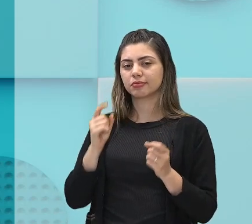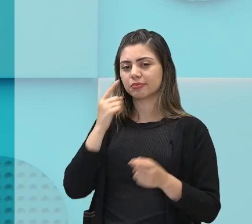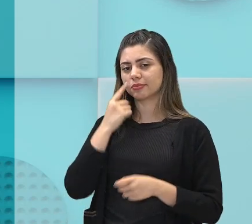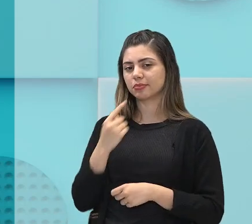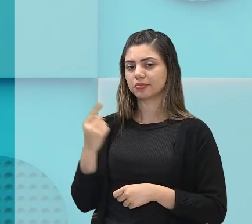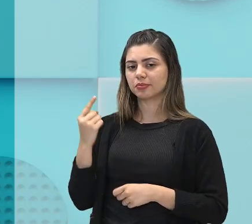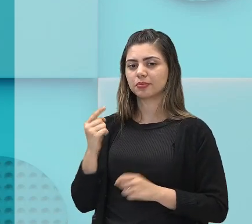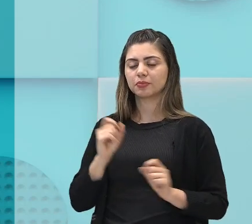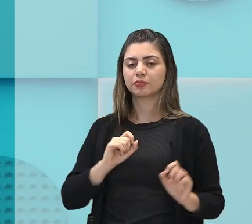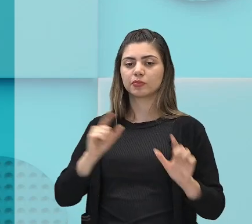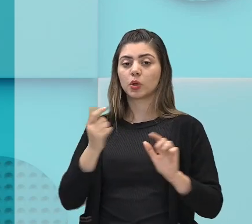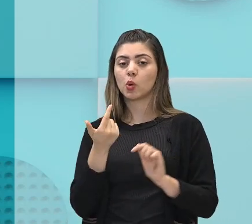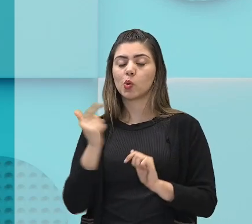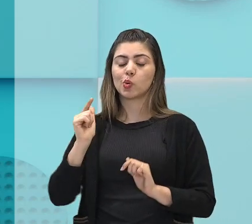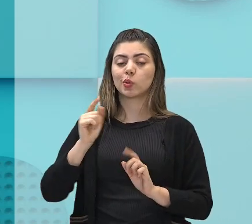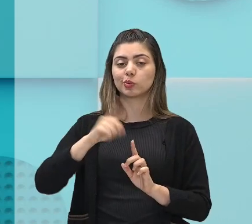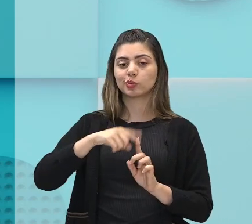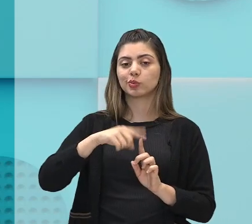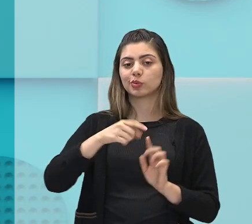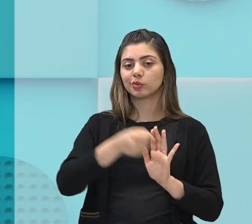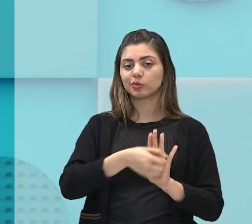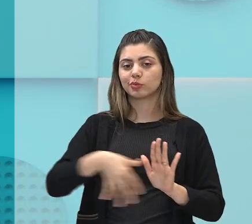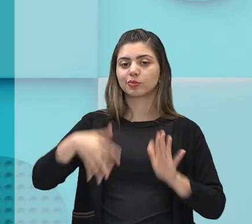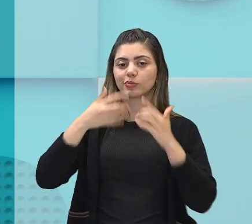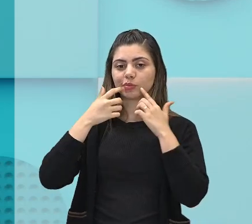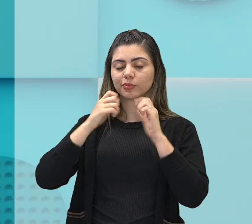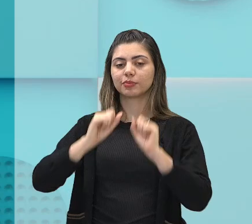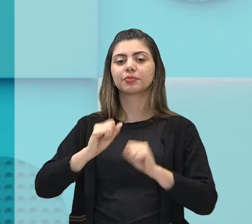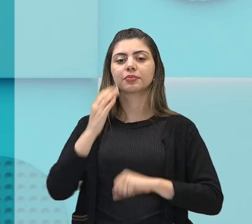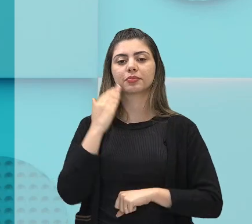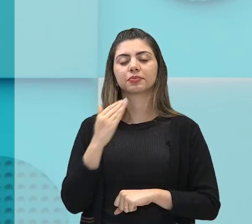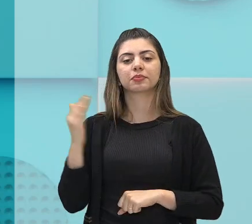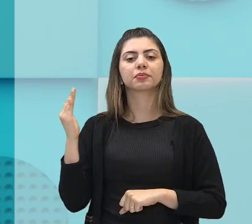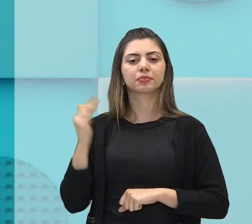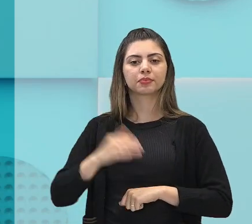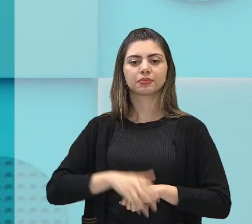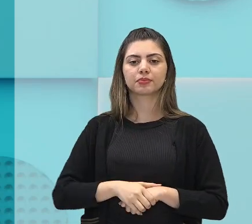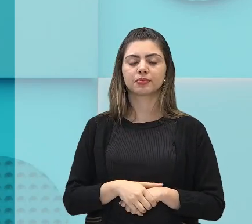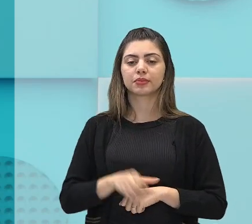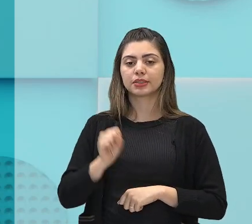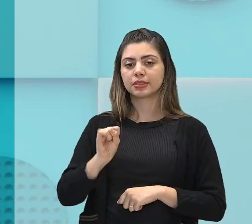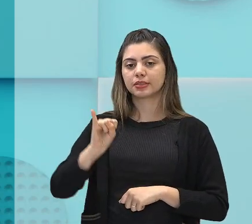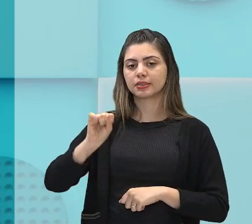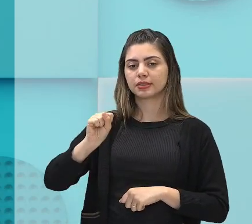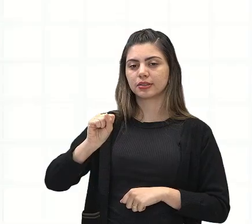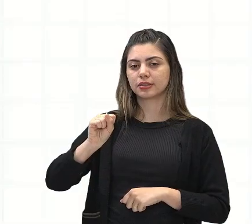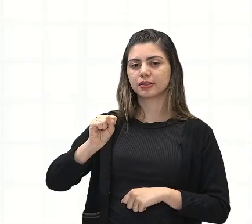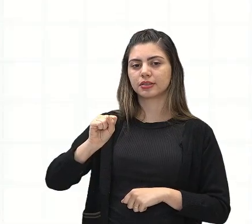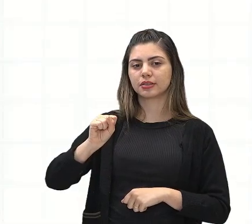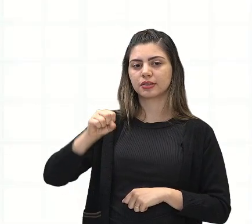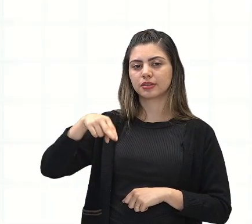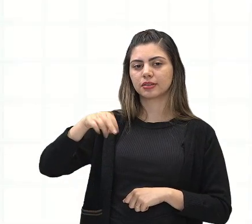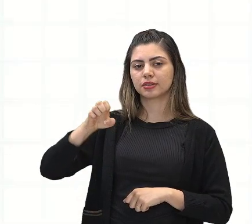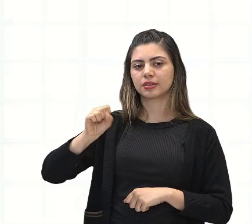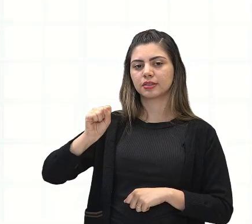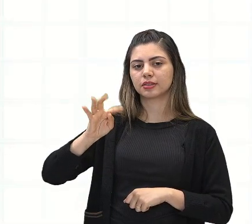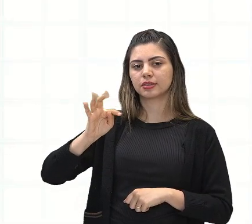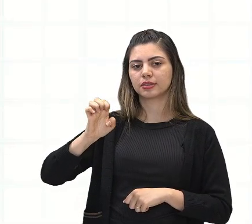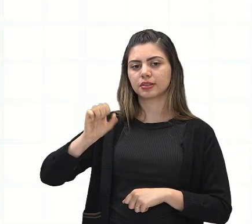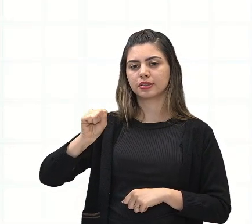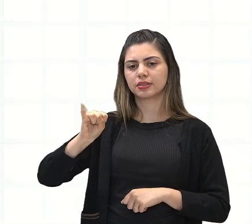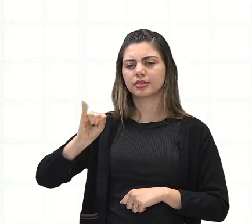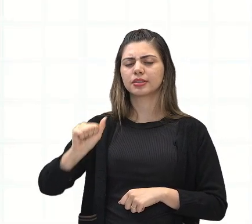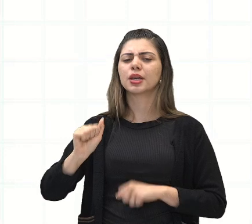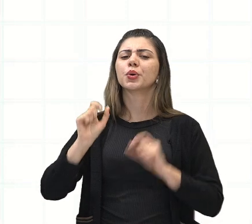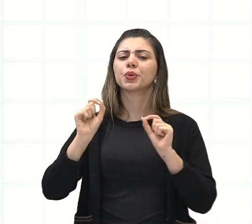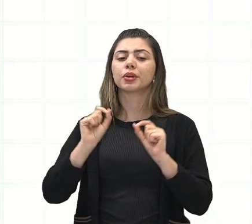nossa próxima figura de palavra, que é a sinestesia. Acompanhem comigo o conceito de sinestesia,